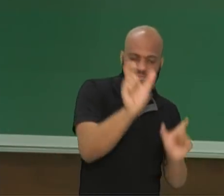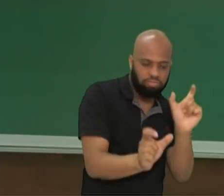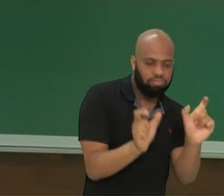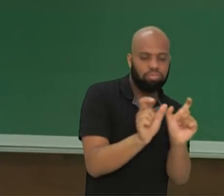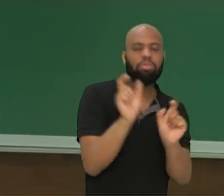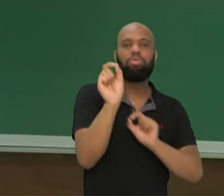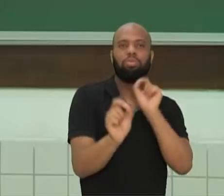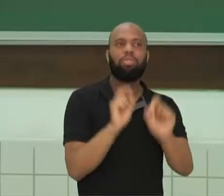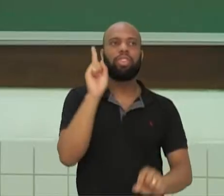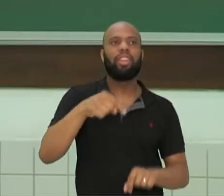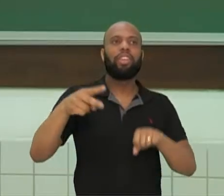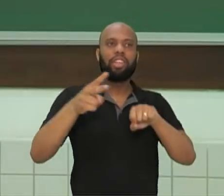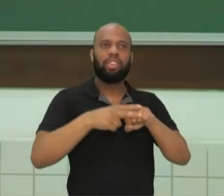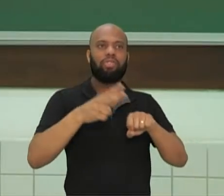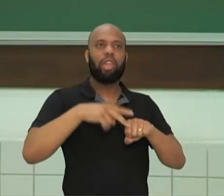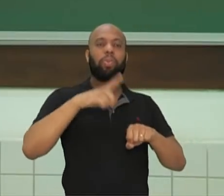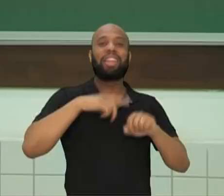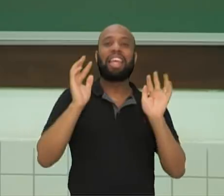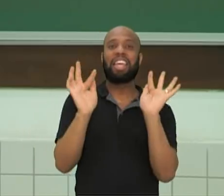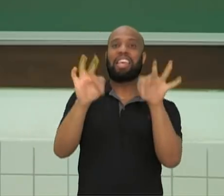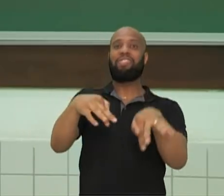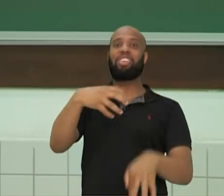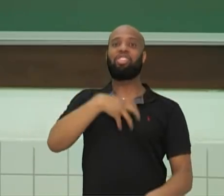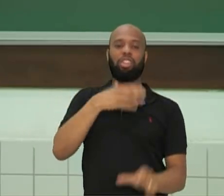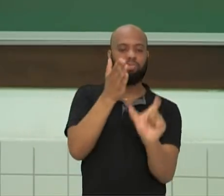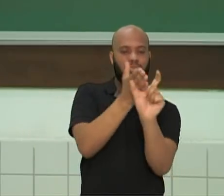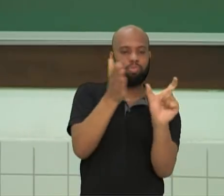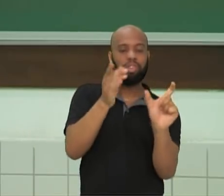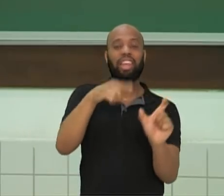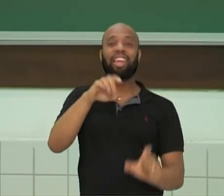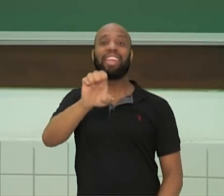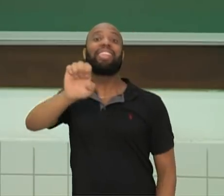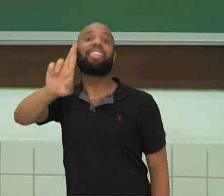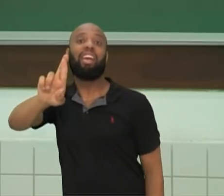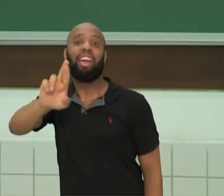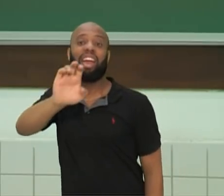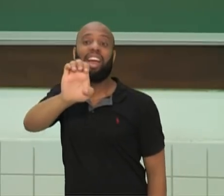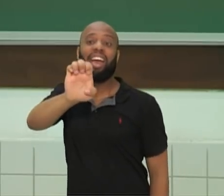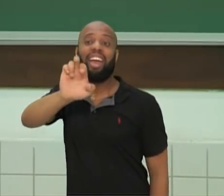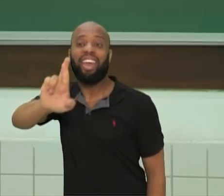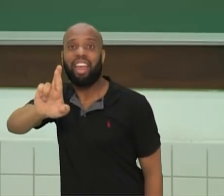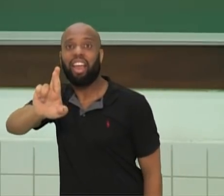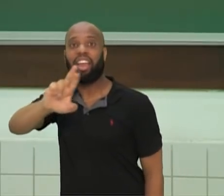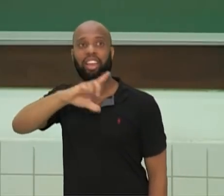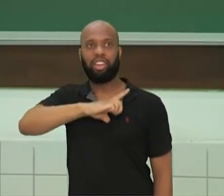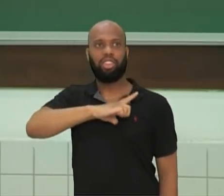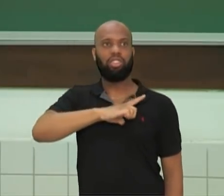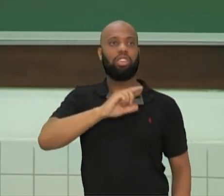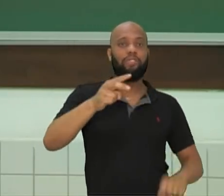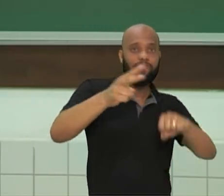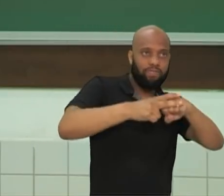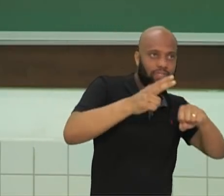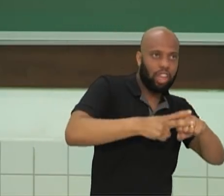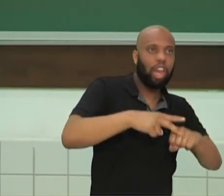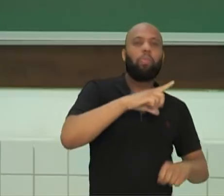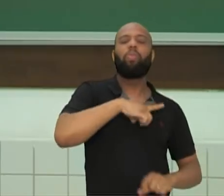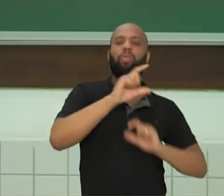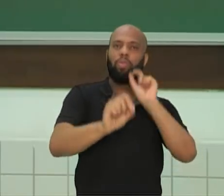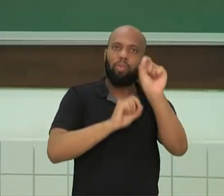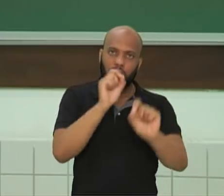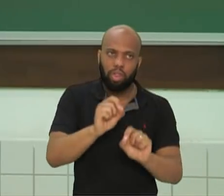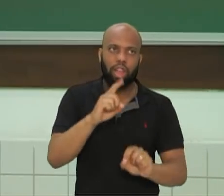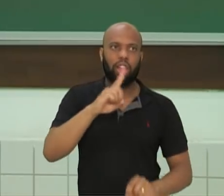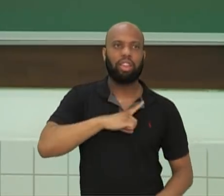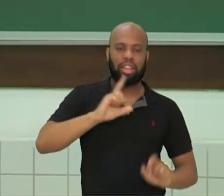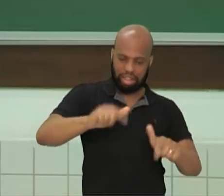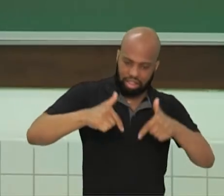conjugação são os verbos terminados em er. Veja, lembra? Né? Verbo, acabamos de falar,